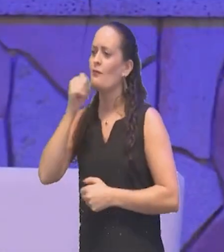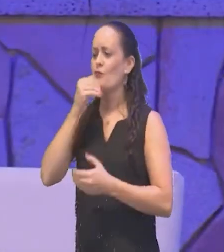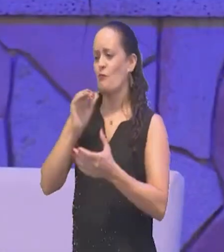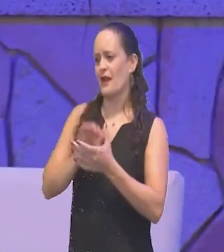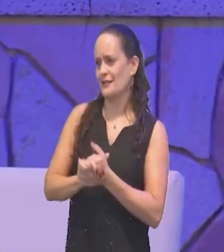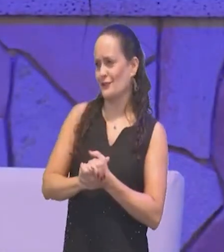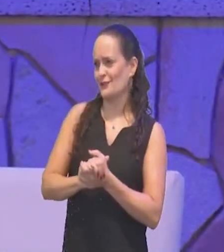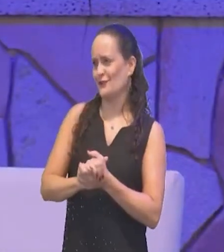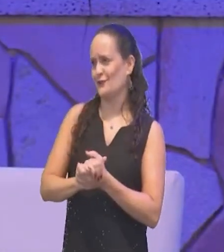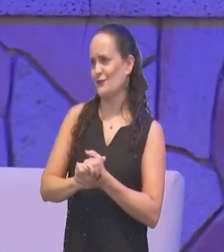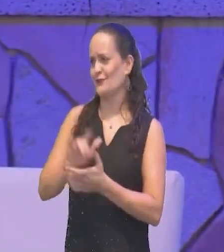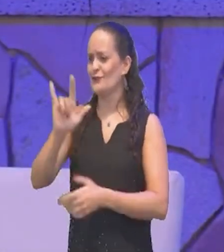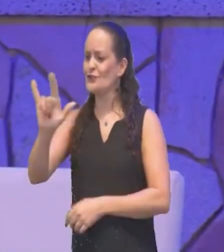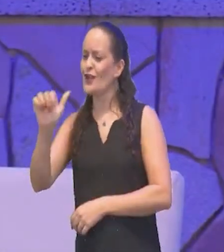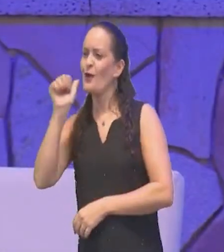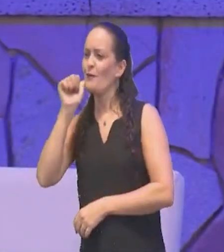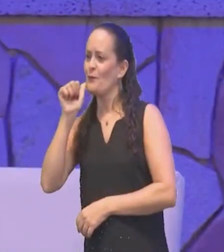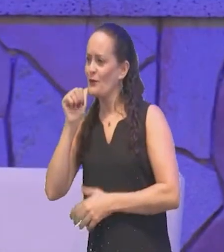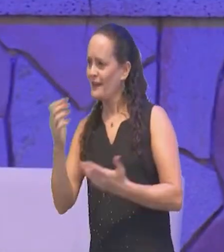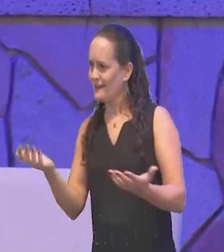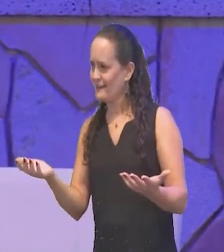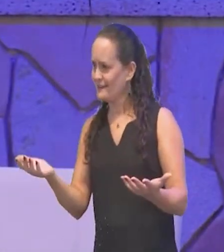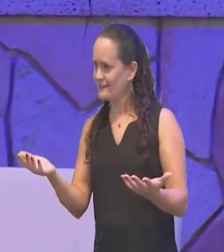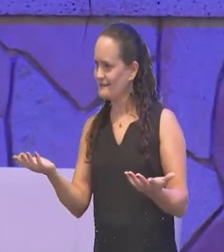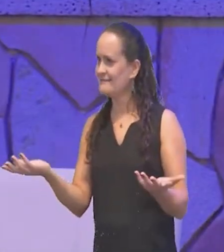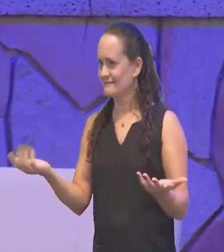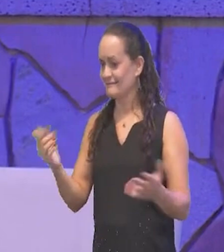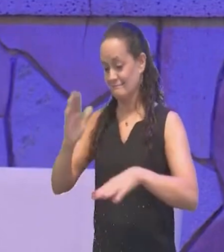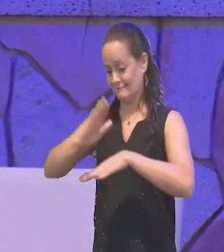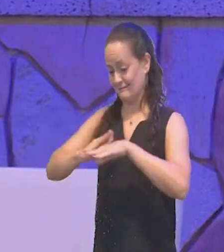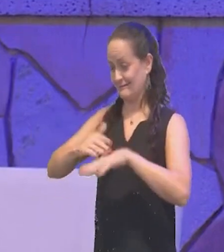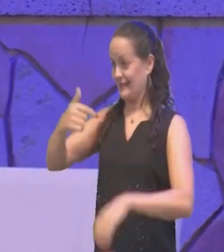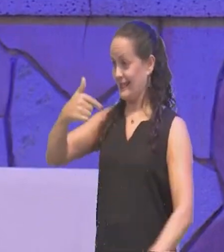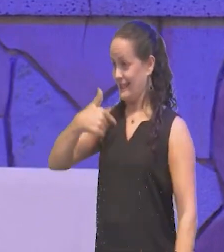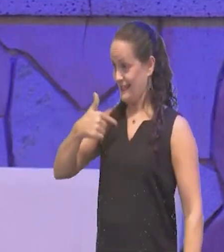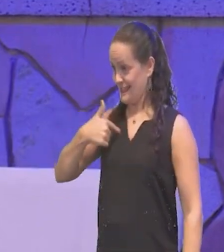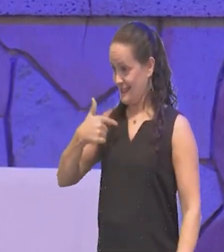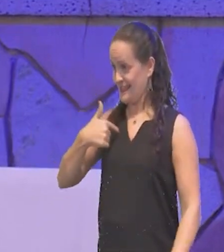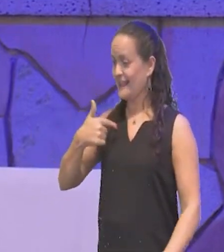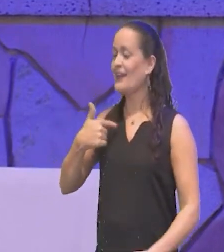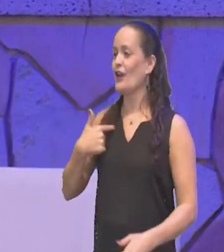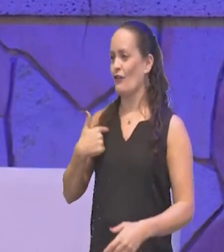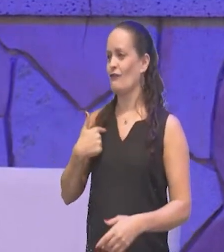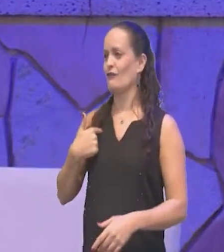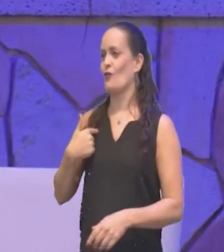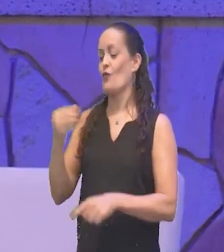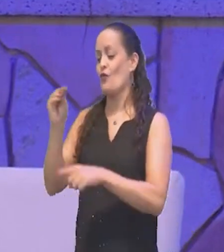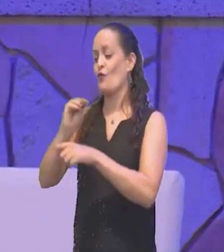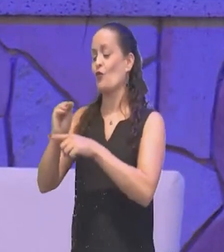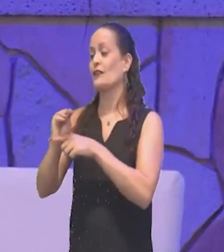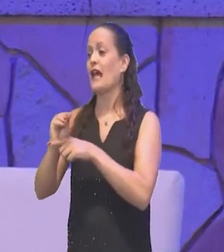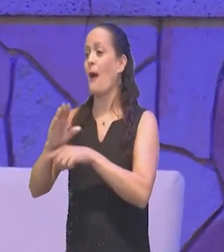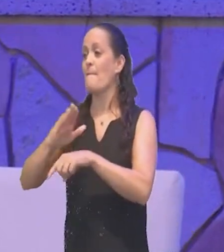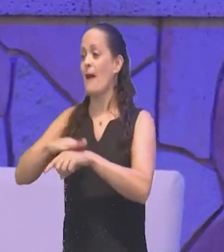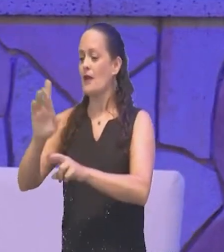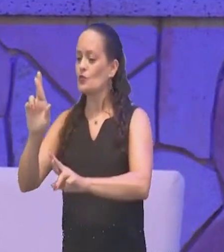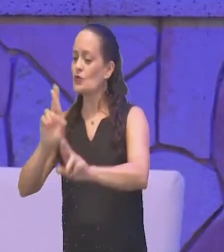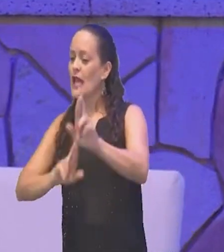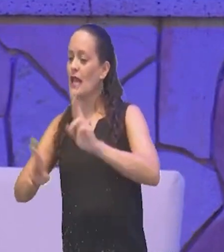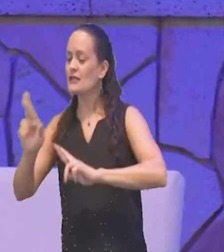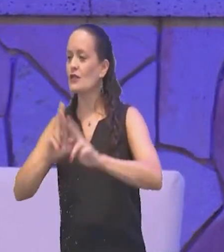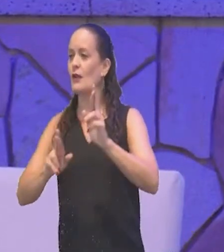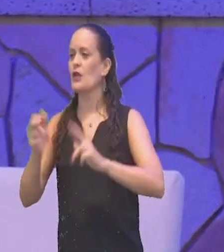te amo, mulher. Se depender de mim, eu priorizarei mais os relacionamentos do que as